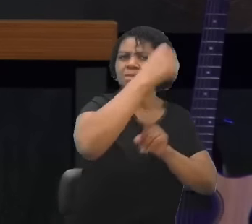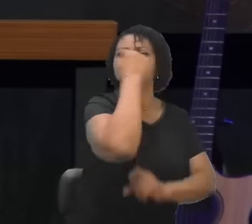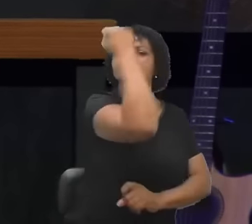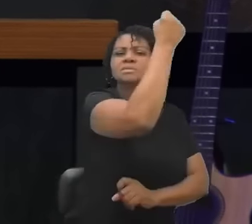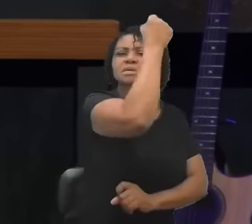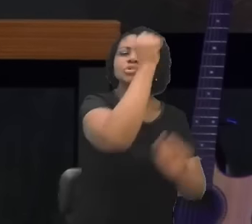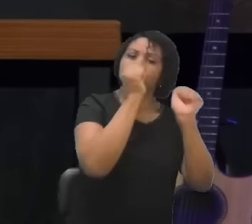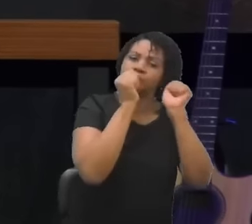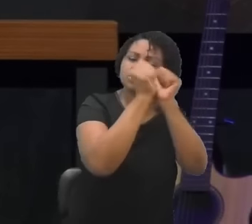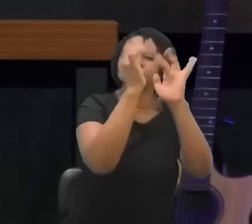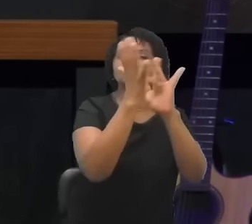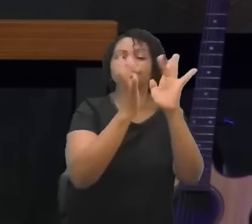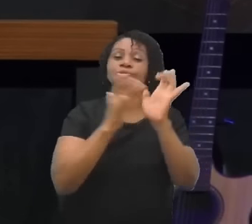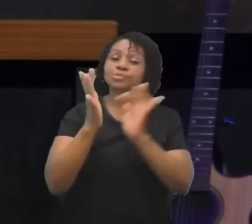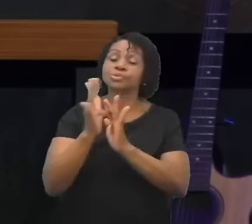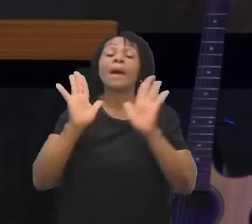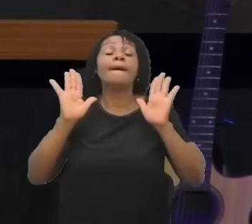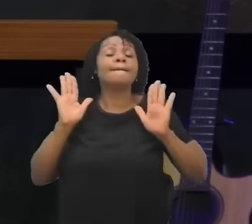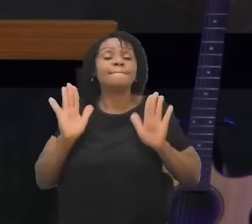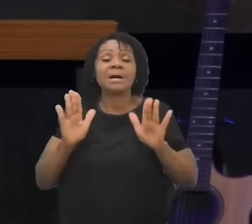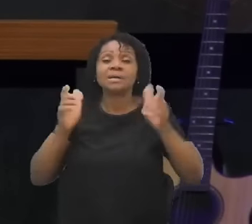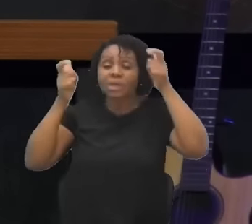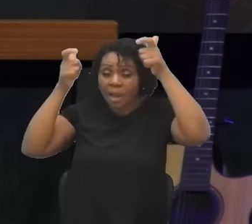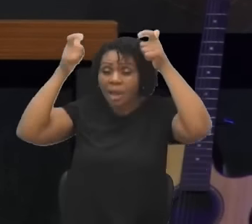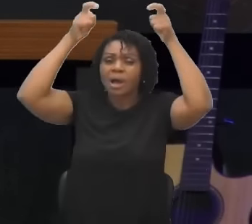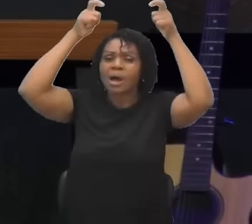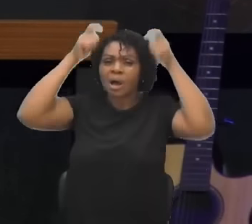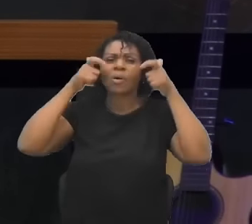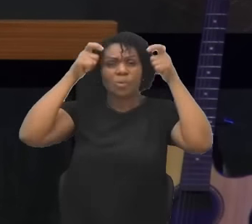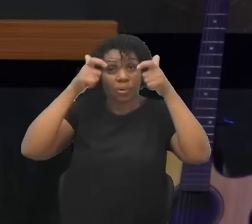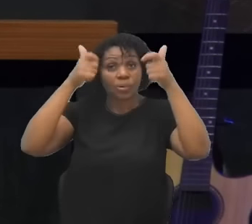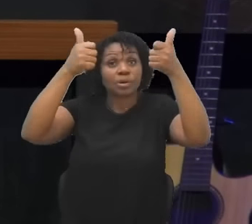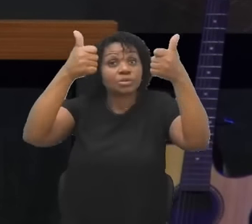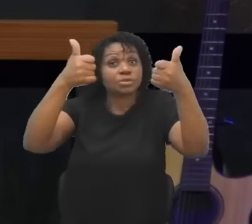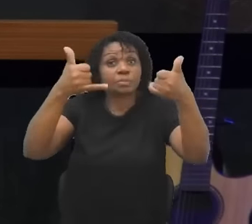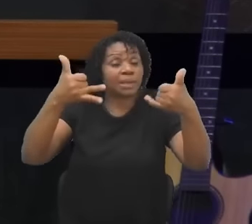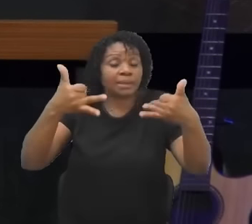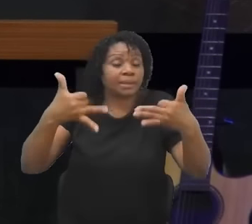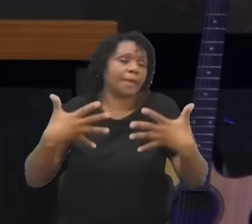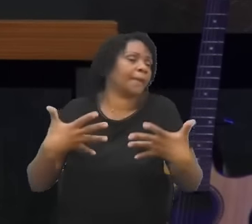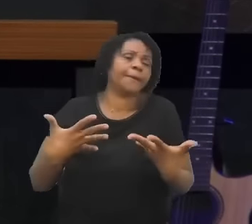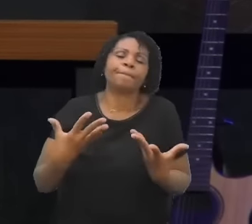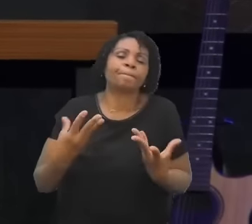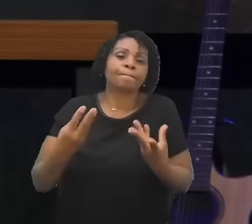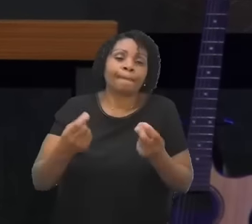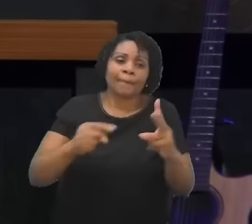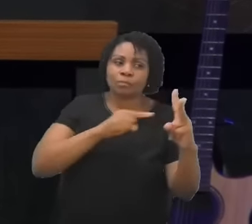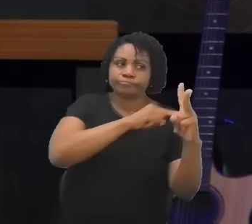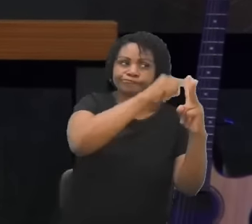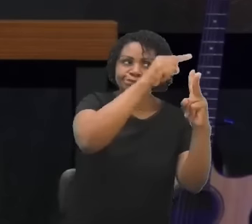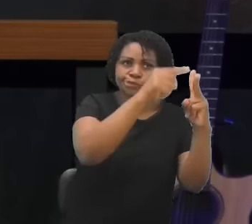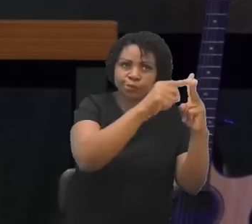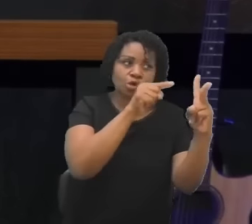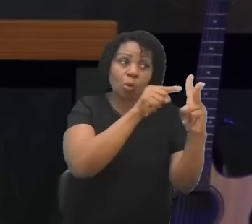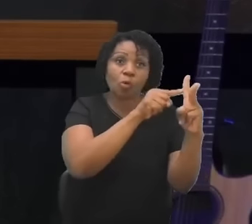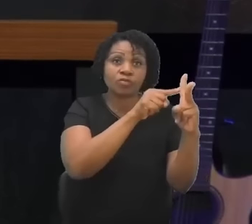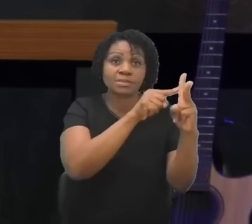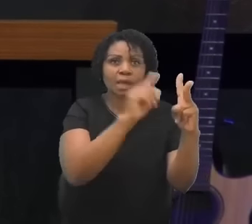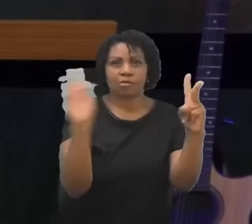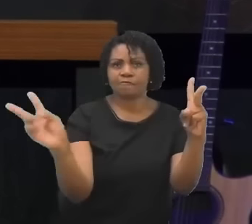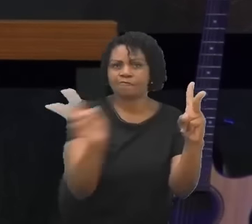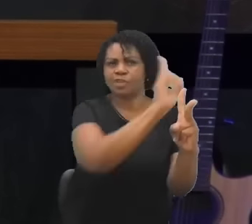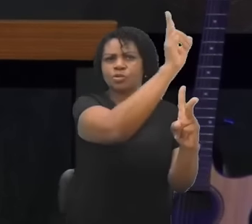Cristo Jesus. Mas essa coroa, a gente, como eu disse, são dois extremos. Ou você é perdedor